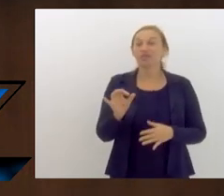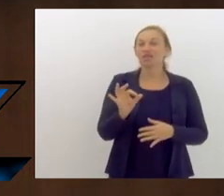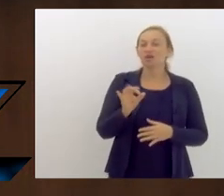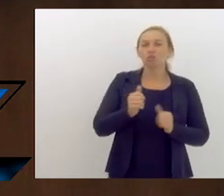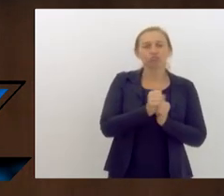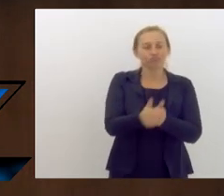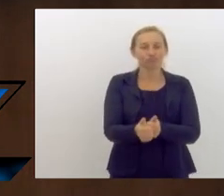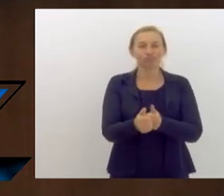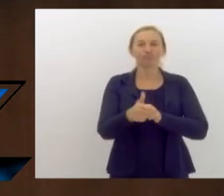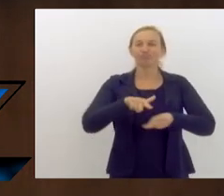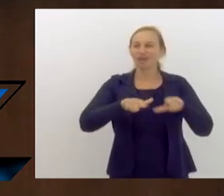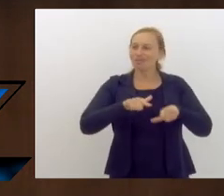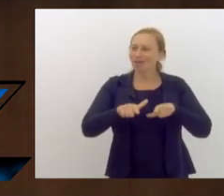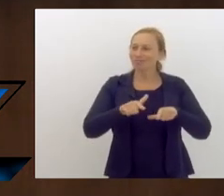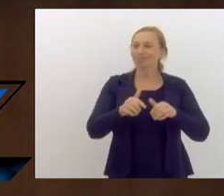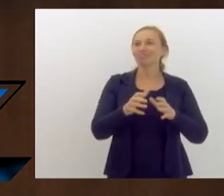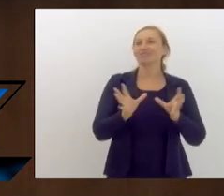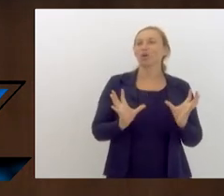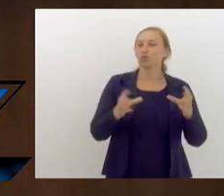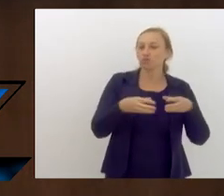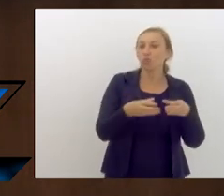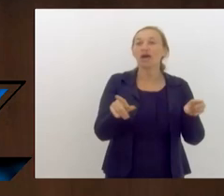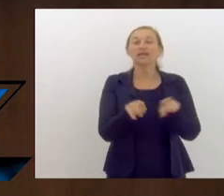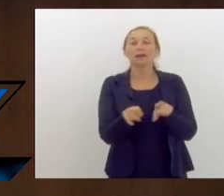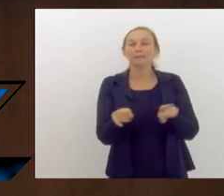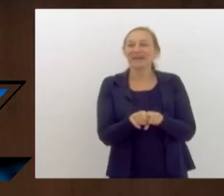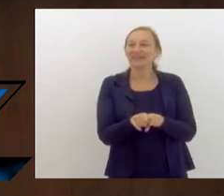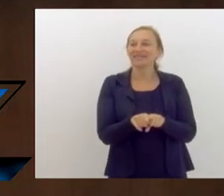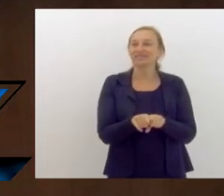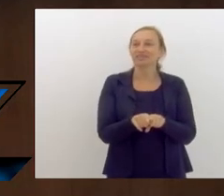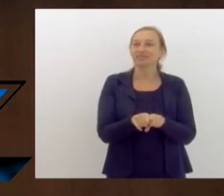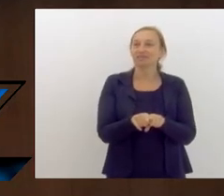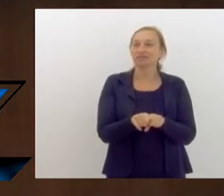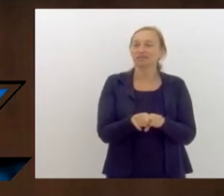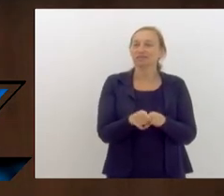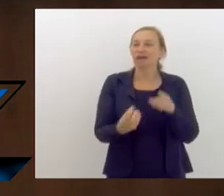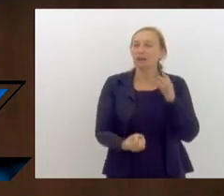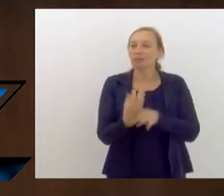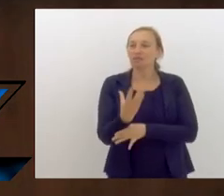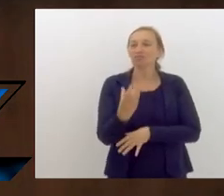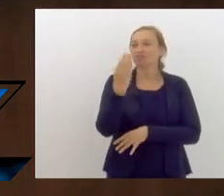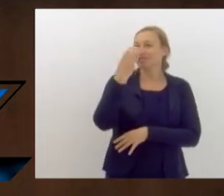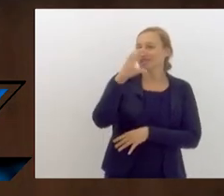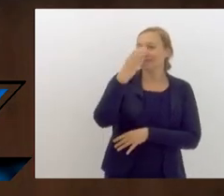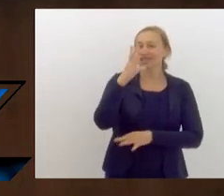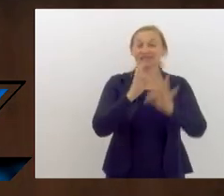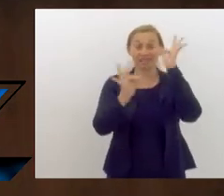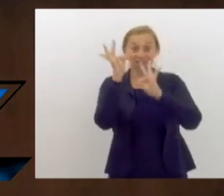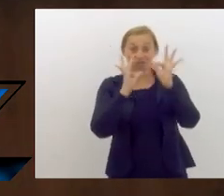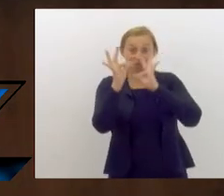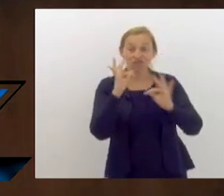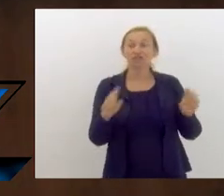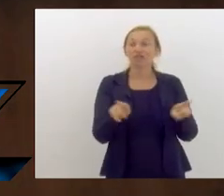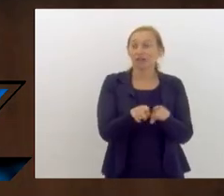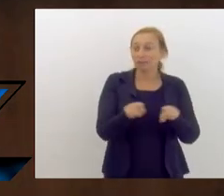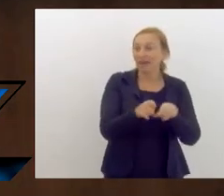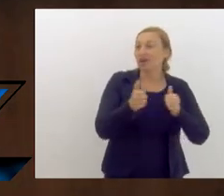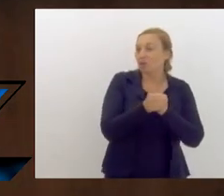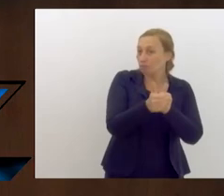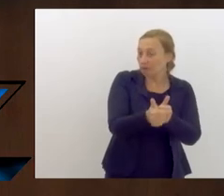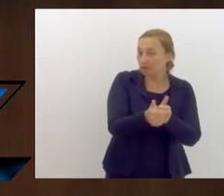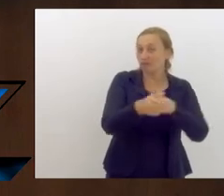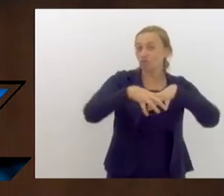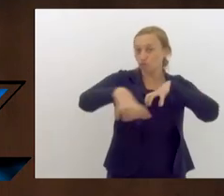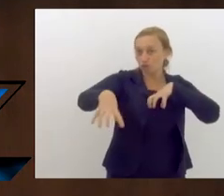conduziu o trabalho da comissão além do da da comissão também de Ciências e Tecnologia que a gente pode acompanhar de maneira